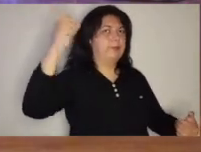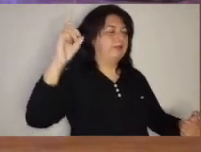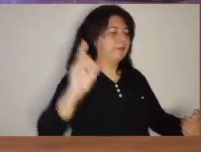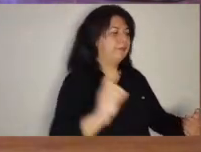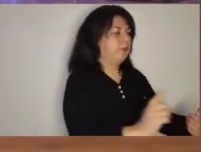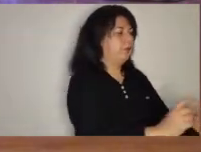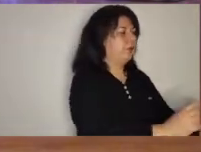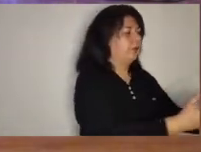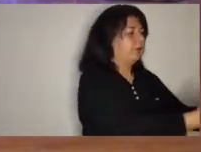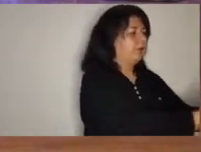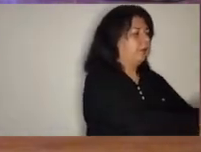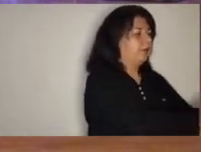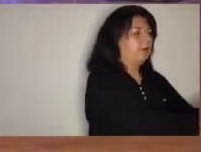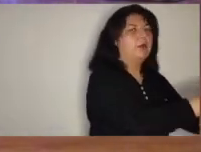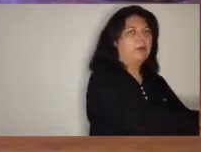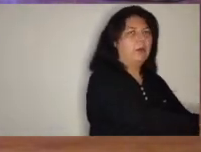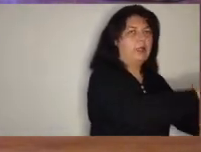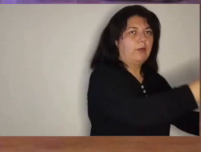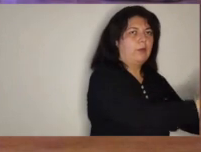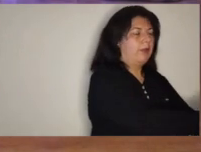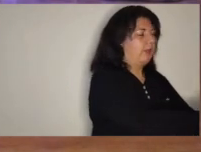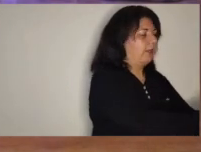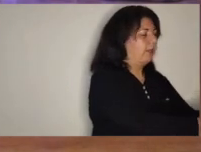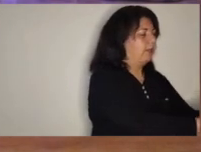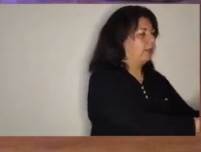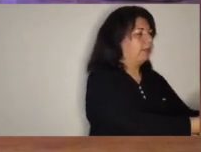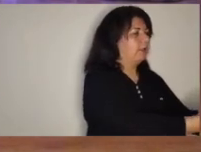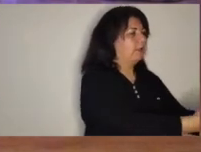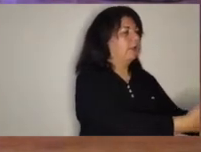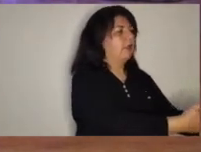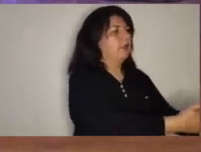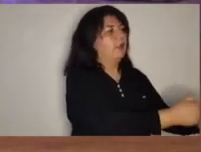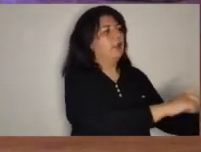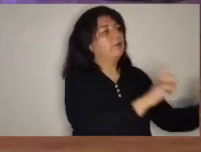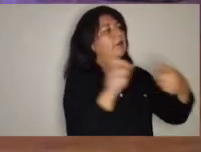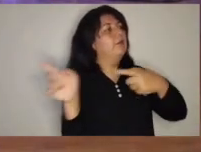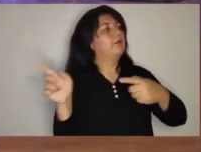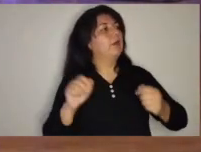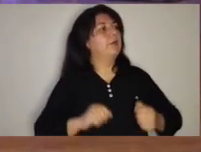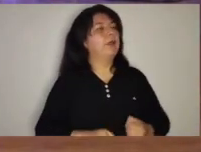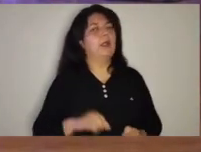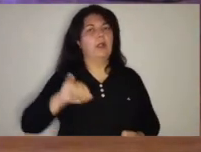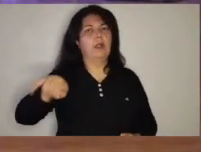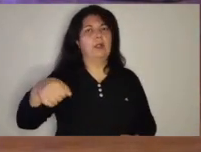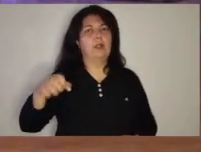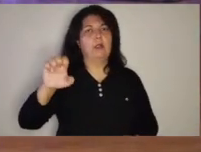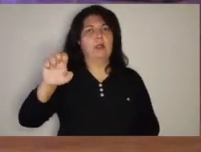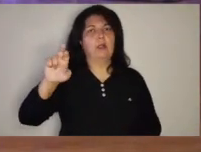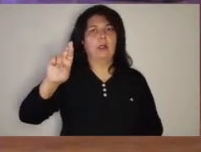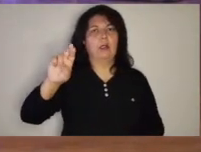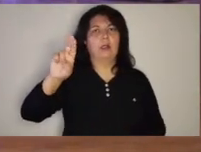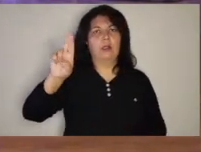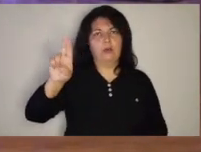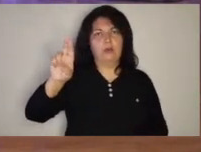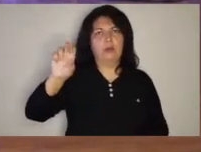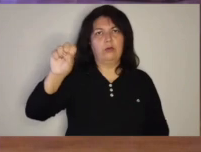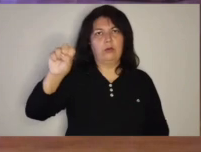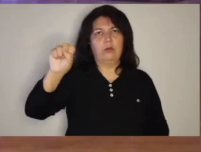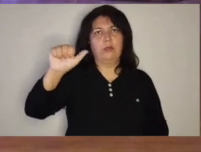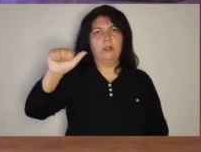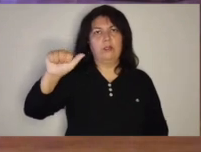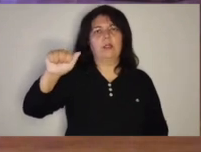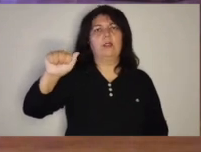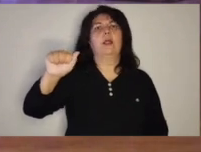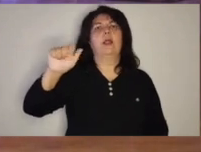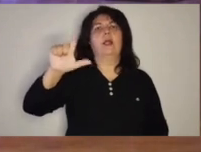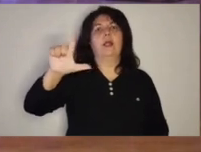arca. Vamos buscar a arca. Chega lá, irmãos. Tira a arca da casa de Abinadab. E aí, Abinadab, beleza? Estamos vindo